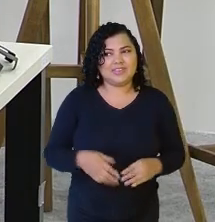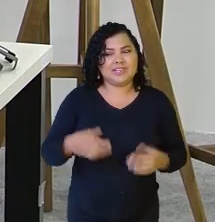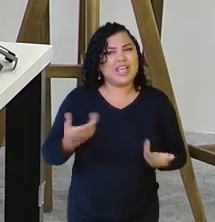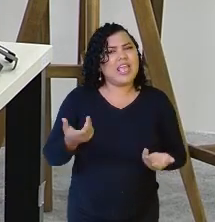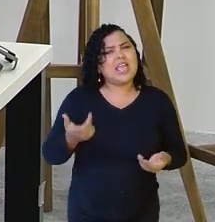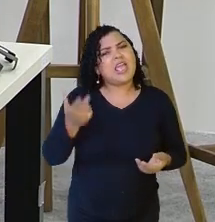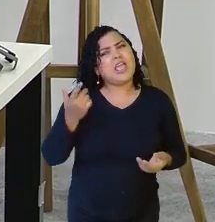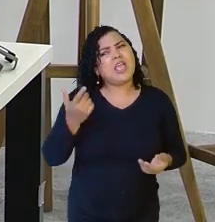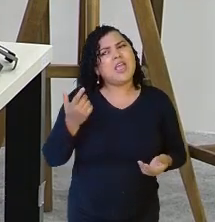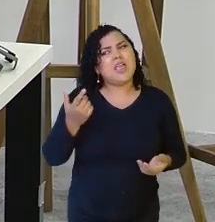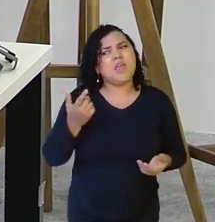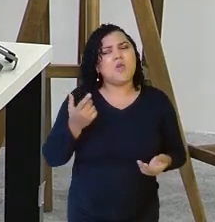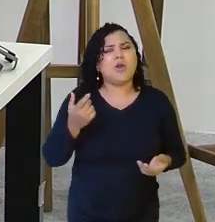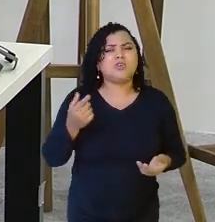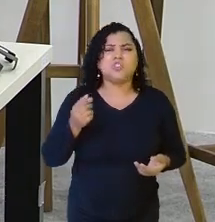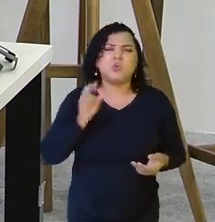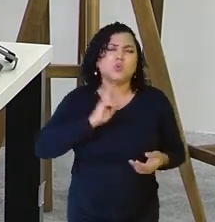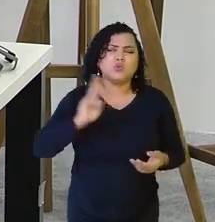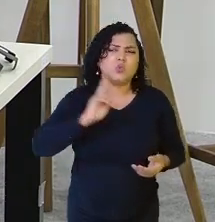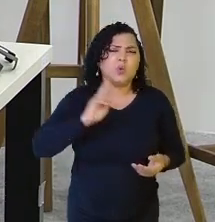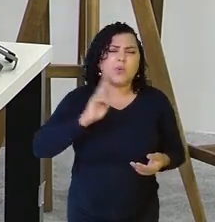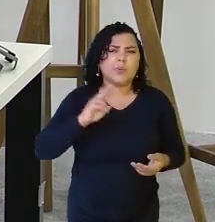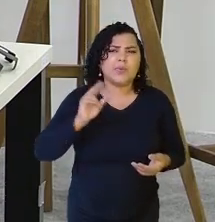eu acho que ele falou no acho que é sea drum,